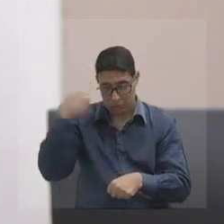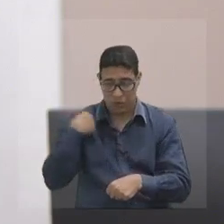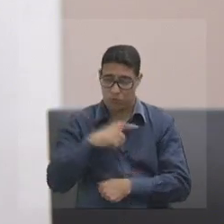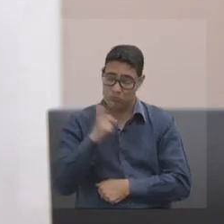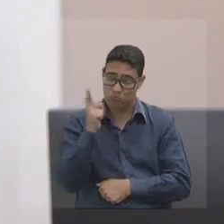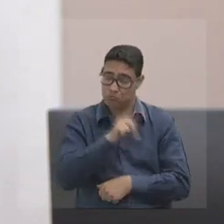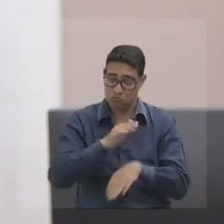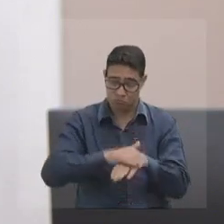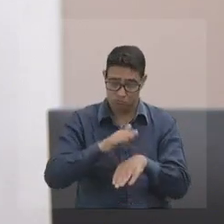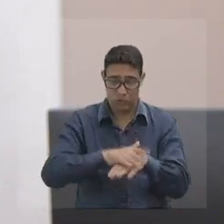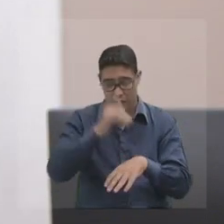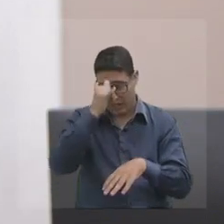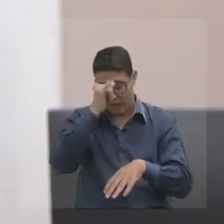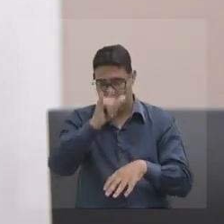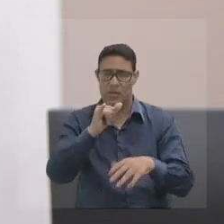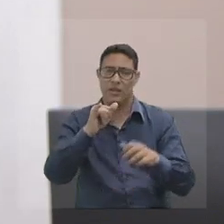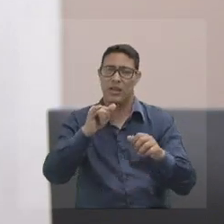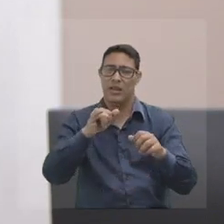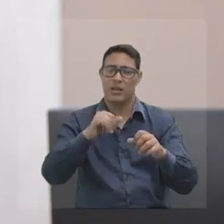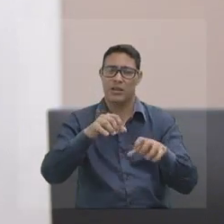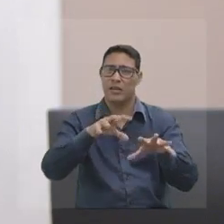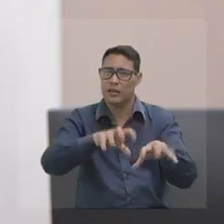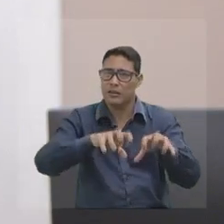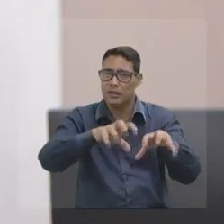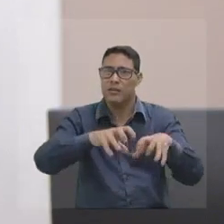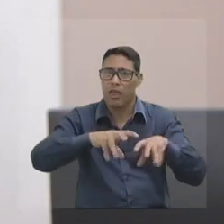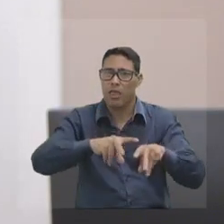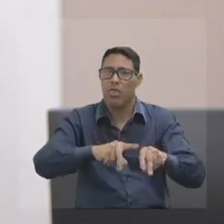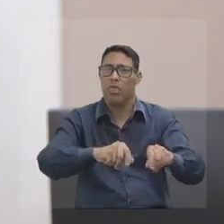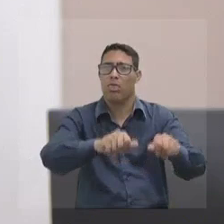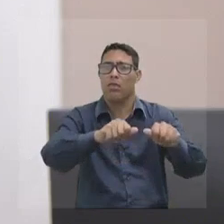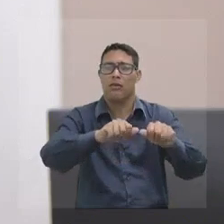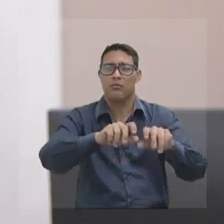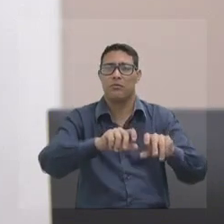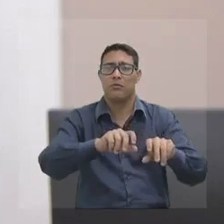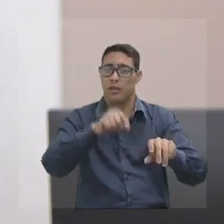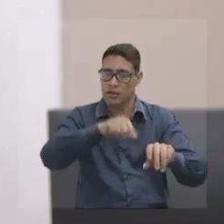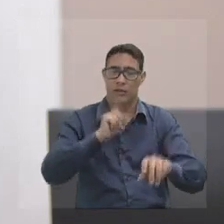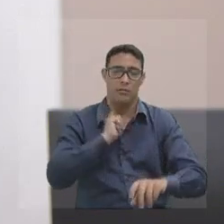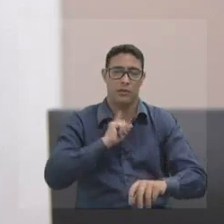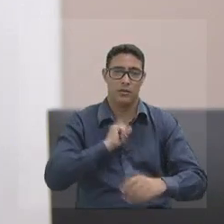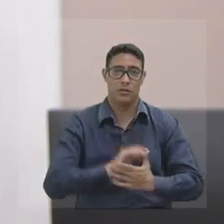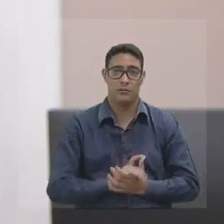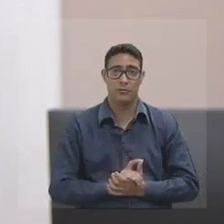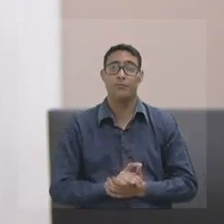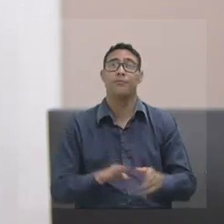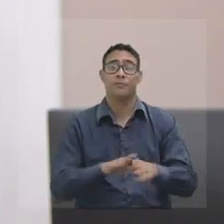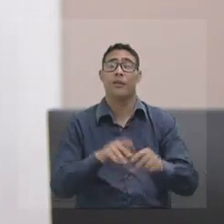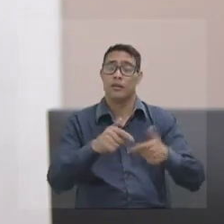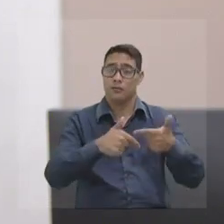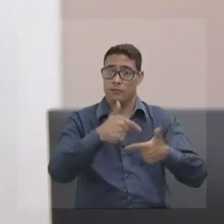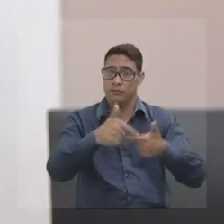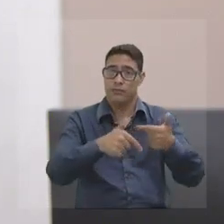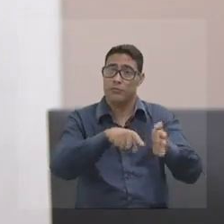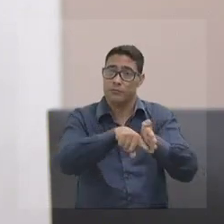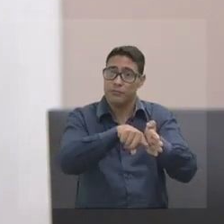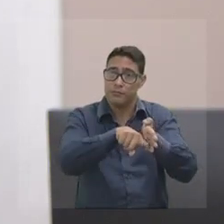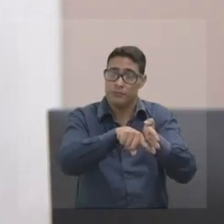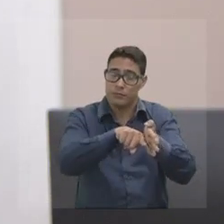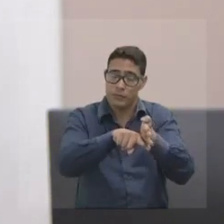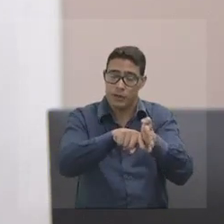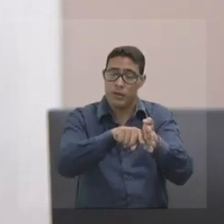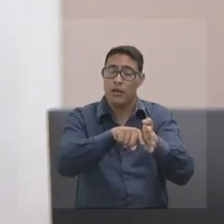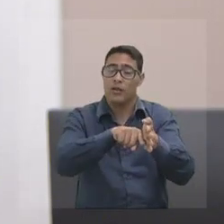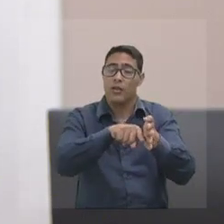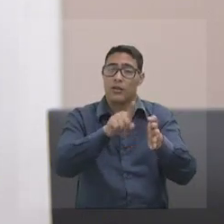ilegal no estado de Minas Gerais Além disso nós temos né o trabalho de fiscalização de maus-tratos contra fauna